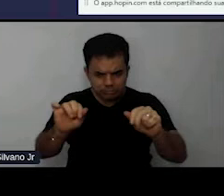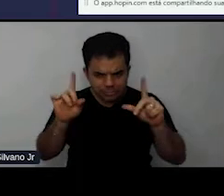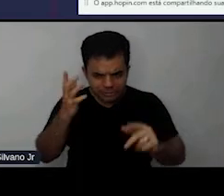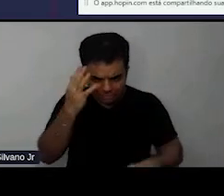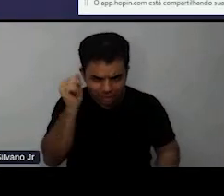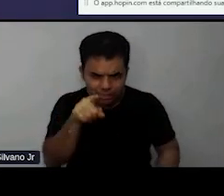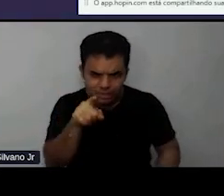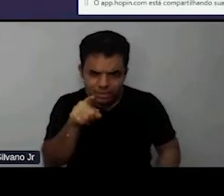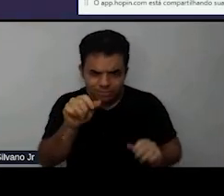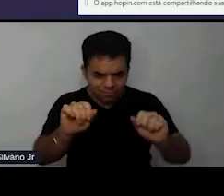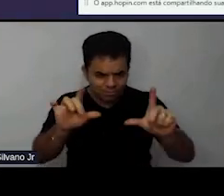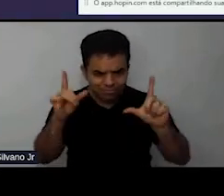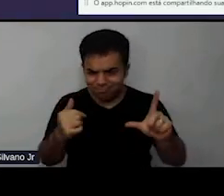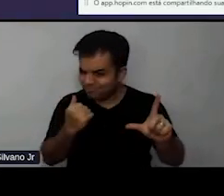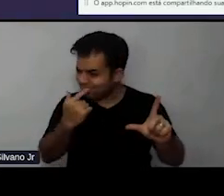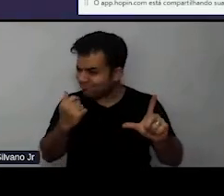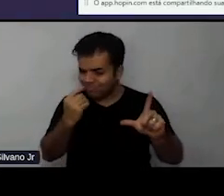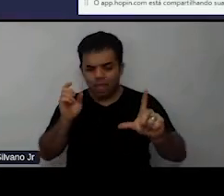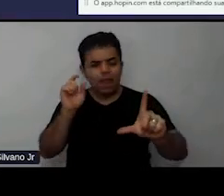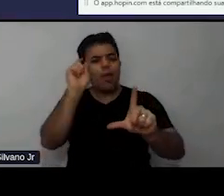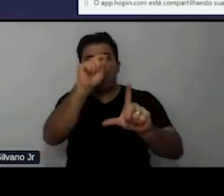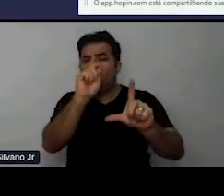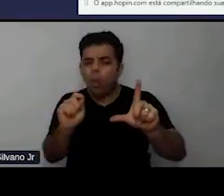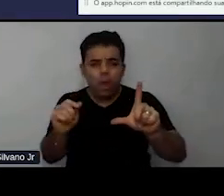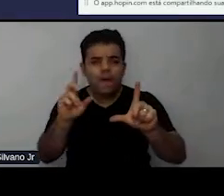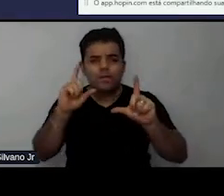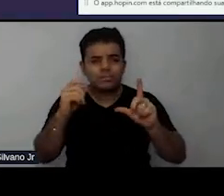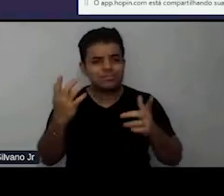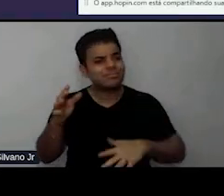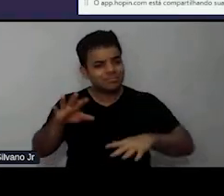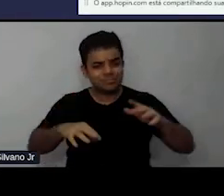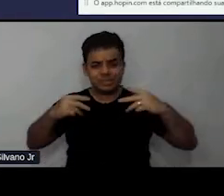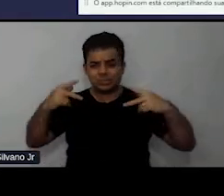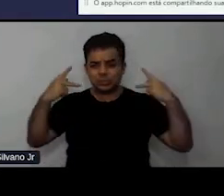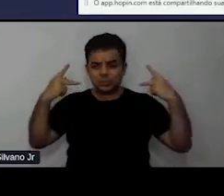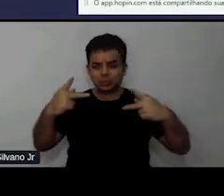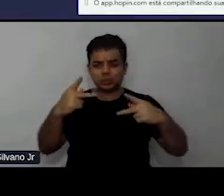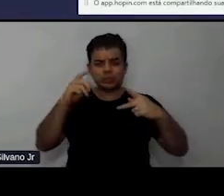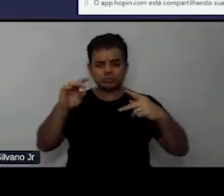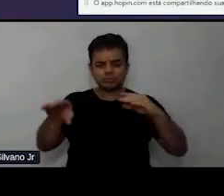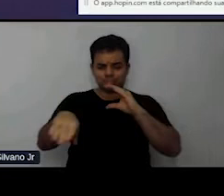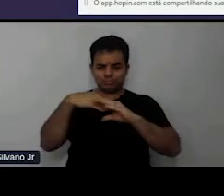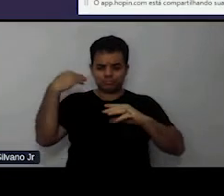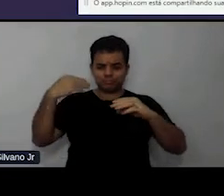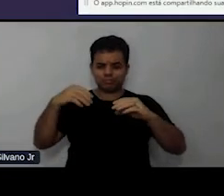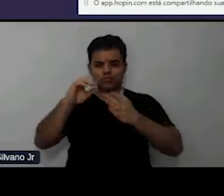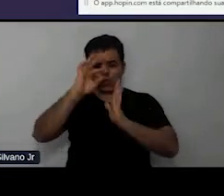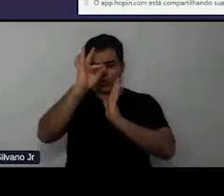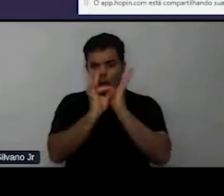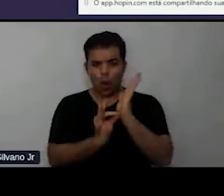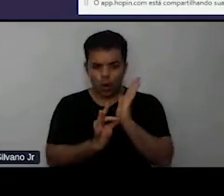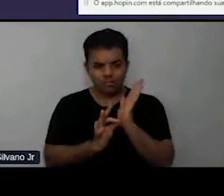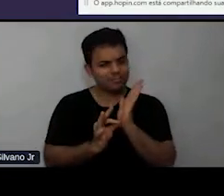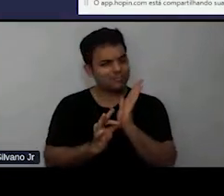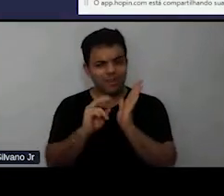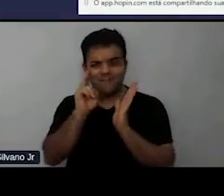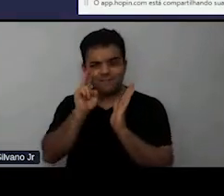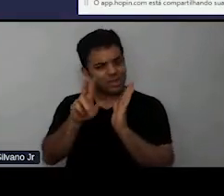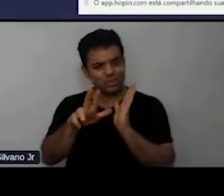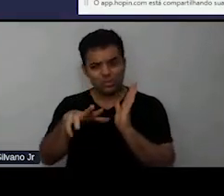não. Então, ele mencionaria um código que, para você, nunca foi visto,